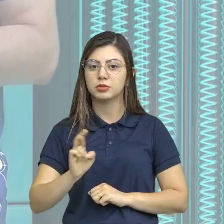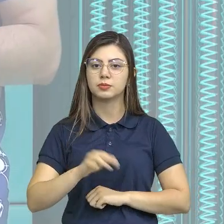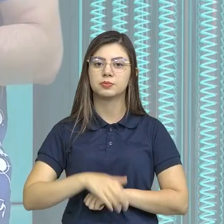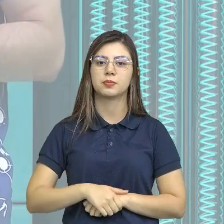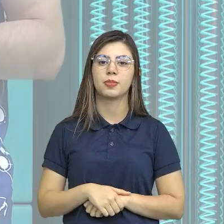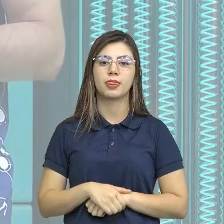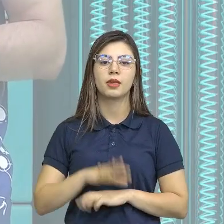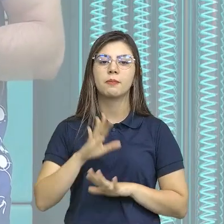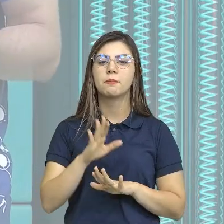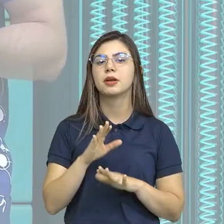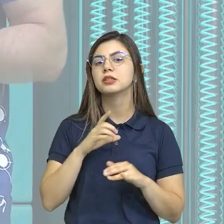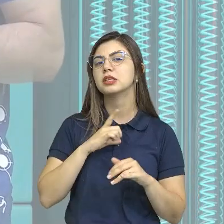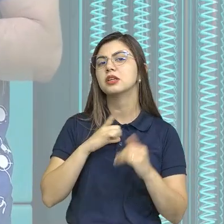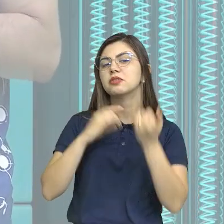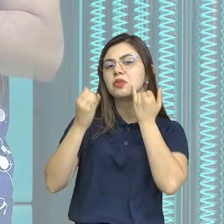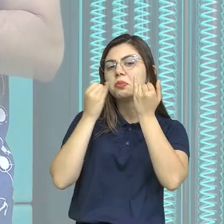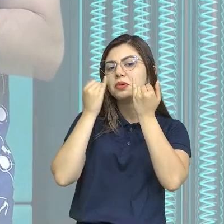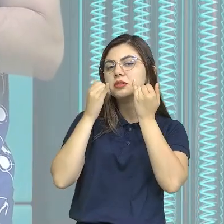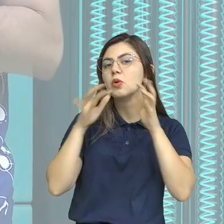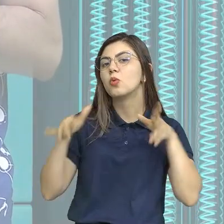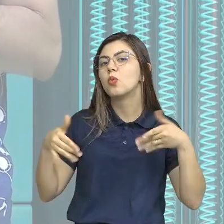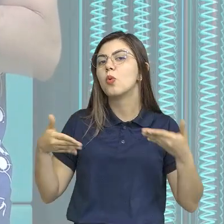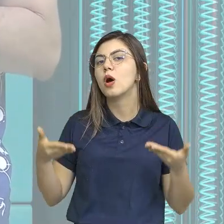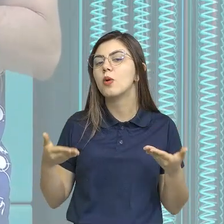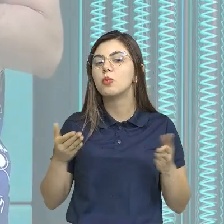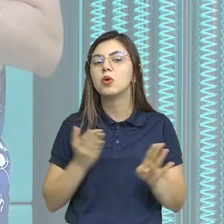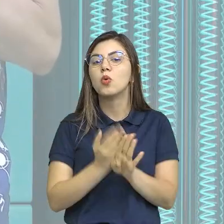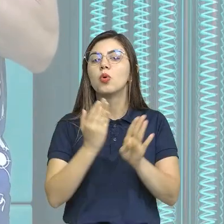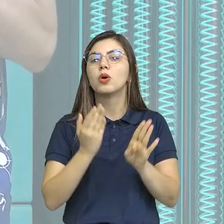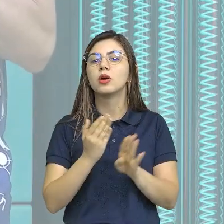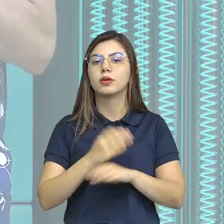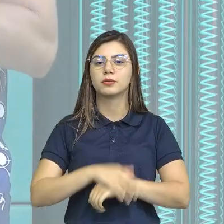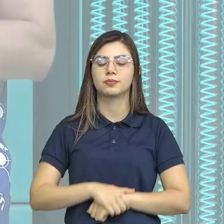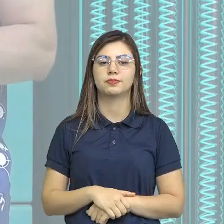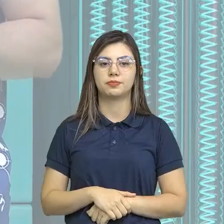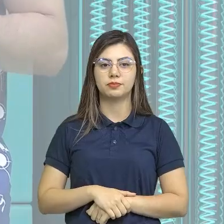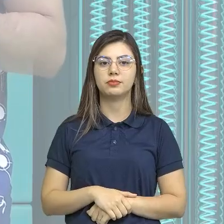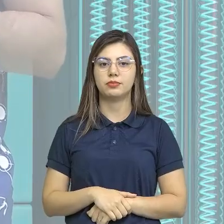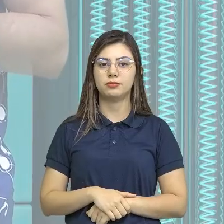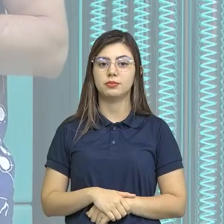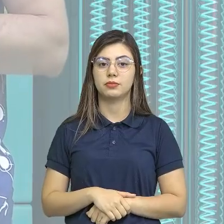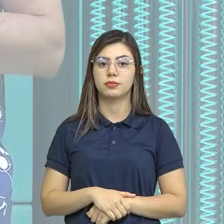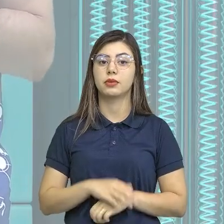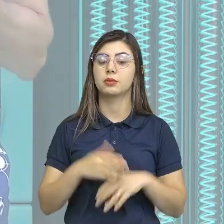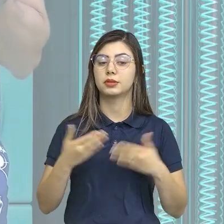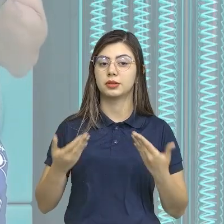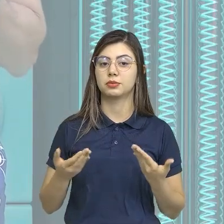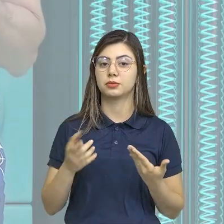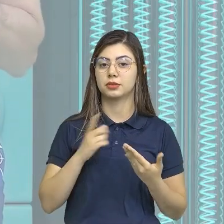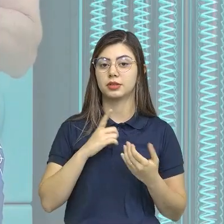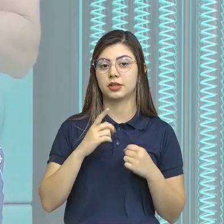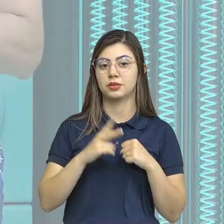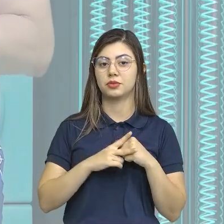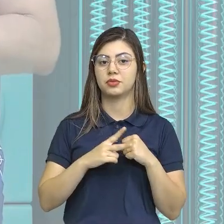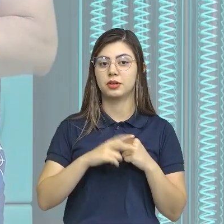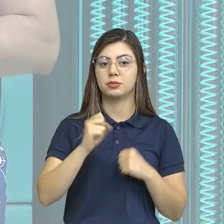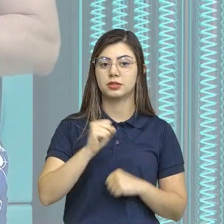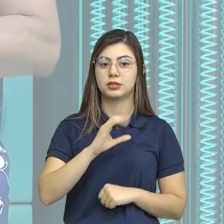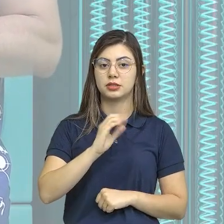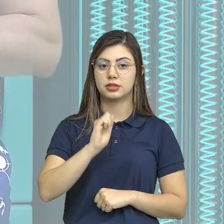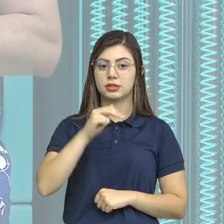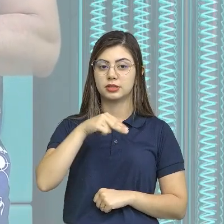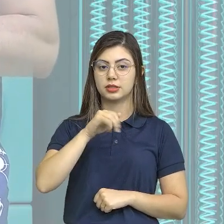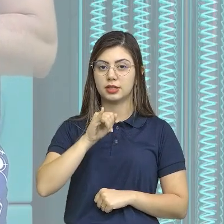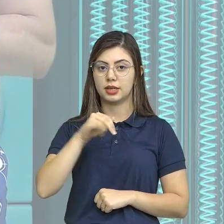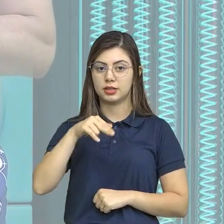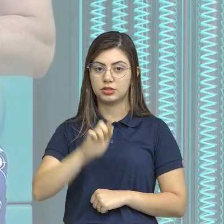vou buscar no texto? É o que eu vou mostrar para vocês, olha só. Então, o verbo scan, que é escanear, né?